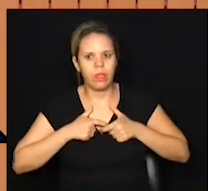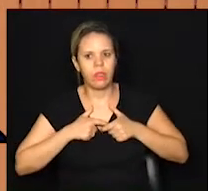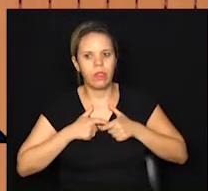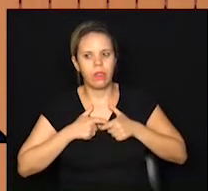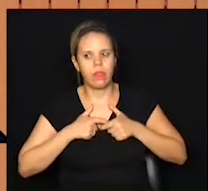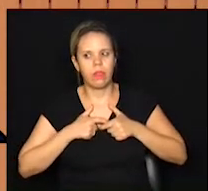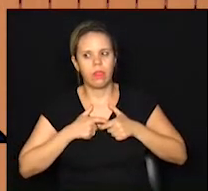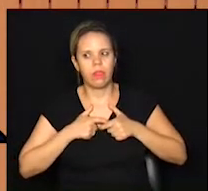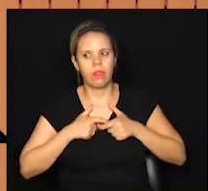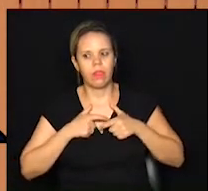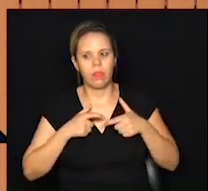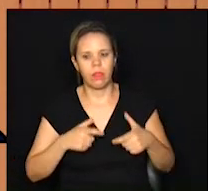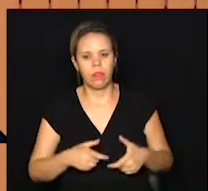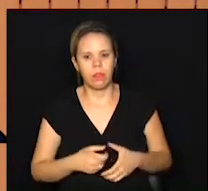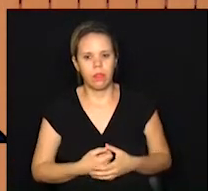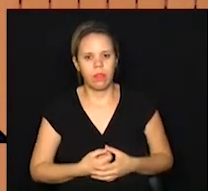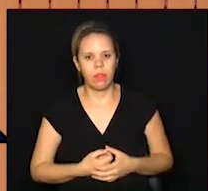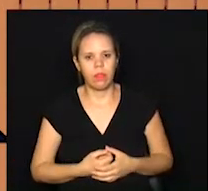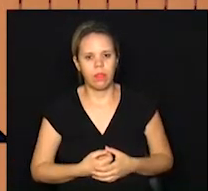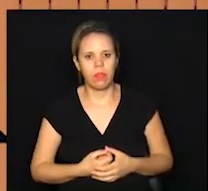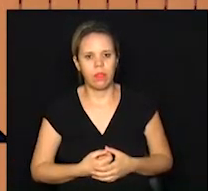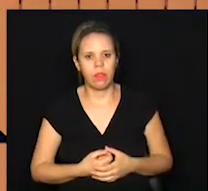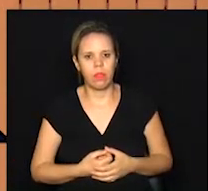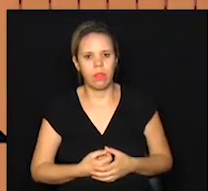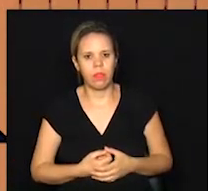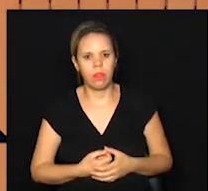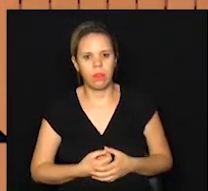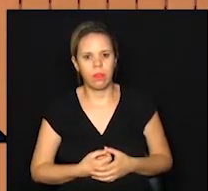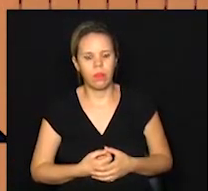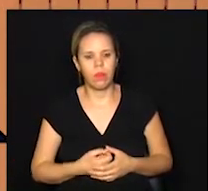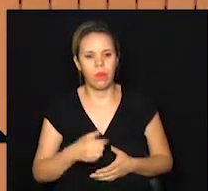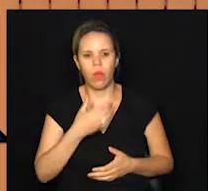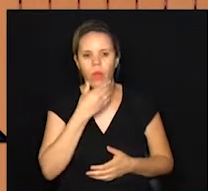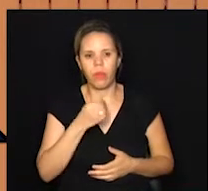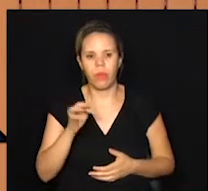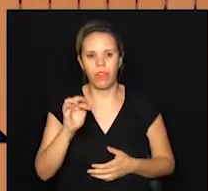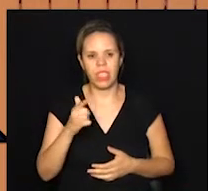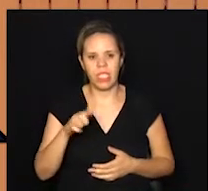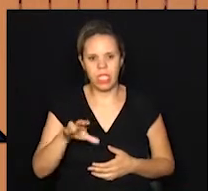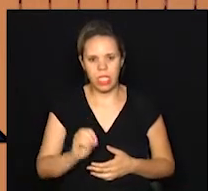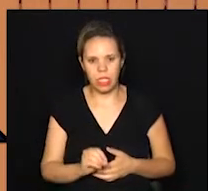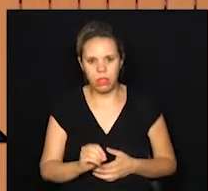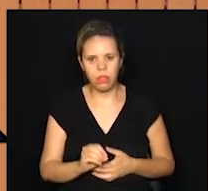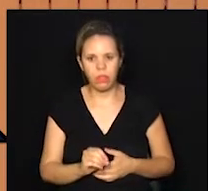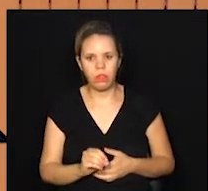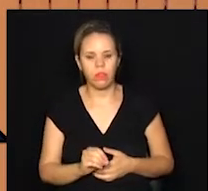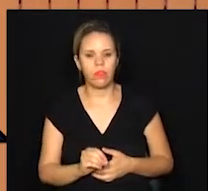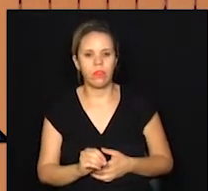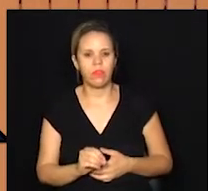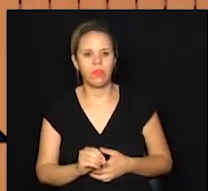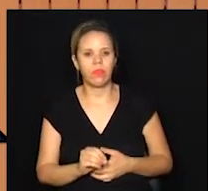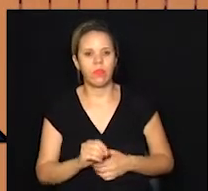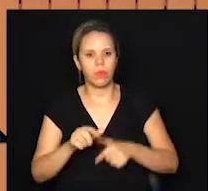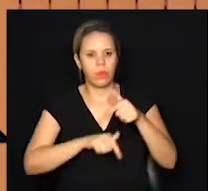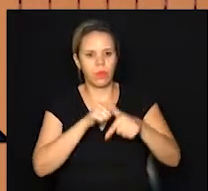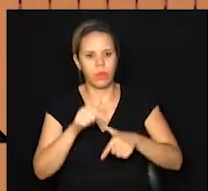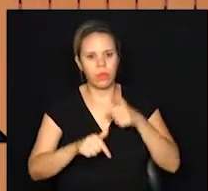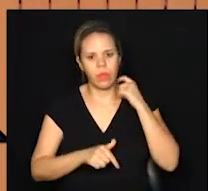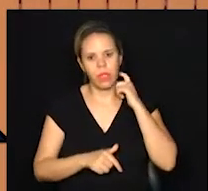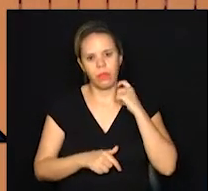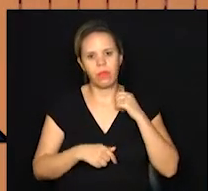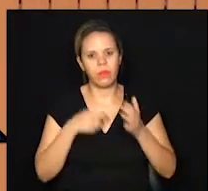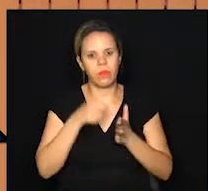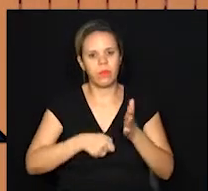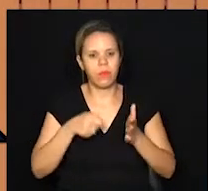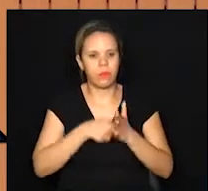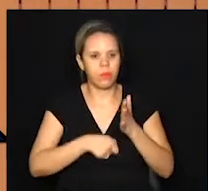Milton Santana ao senhor Carlos Francisco Signorelli, que prestou brilhante trabalho na luta